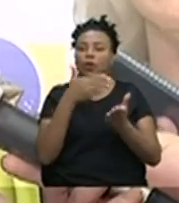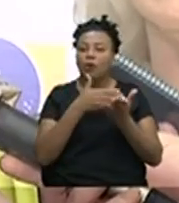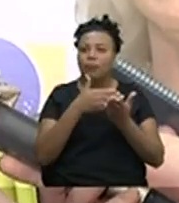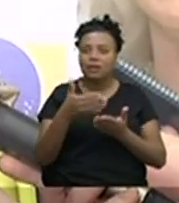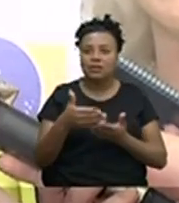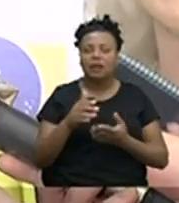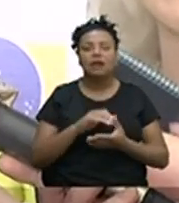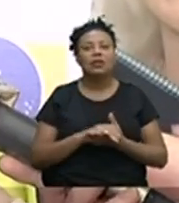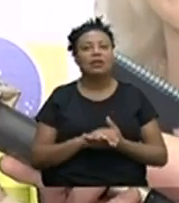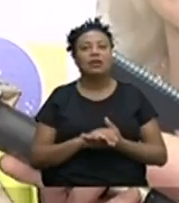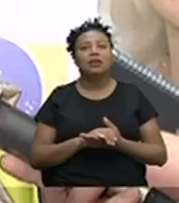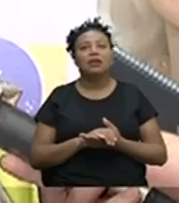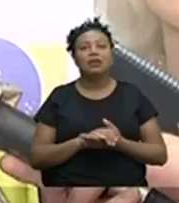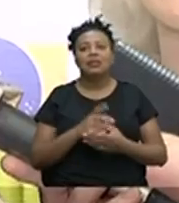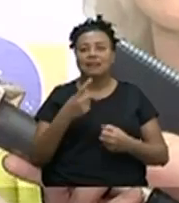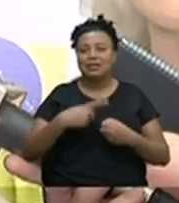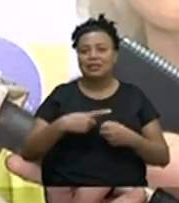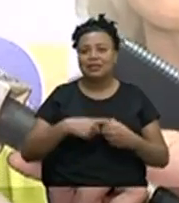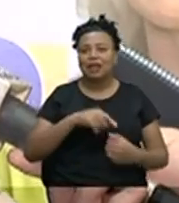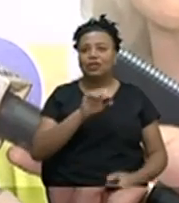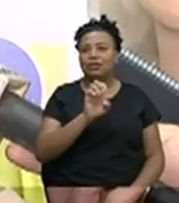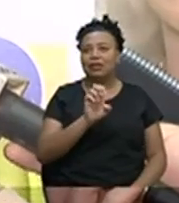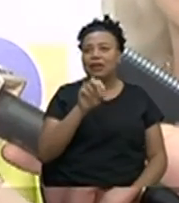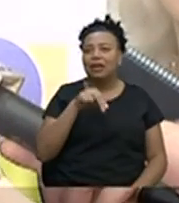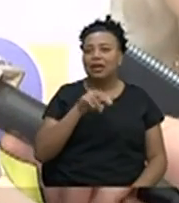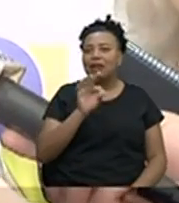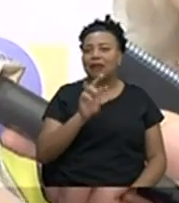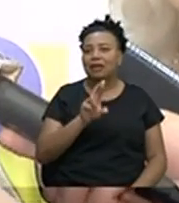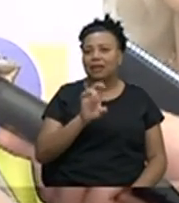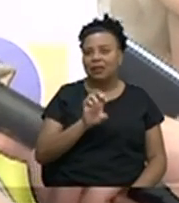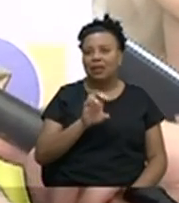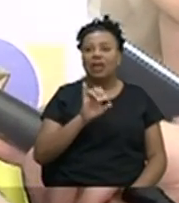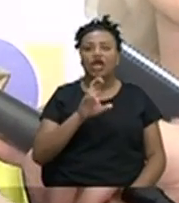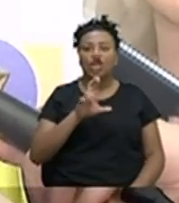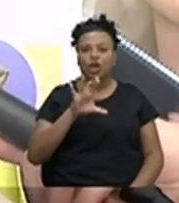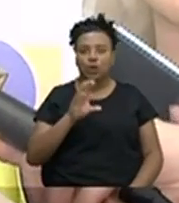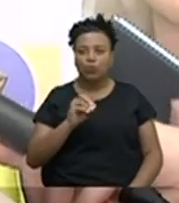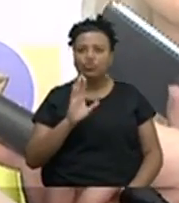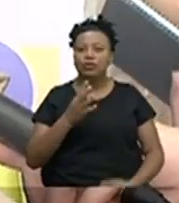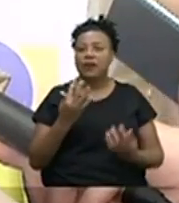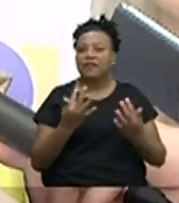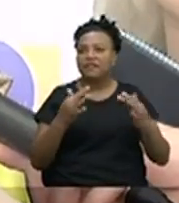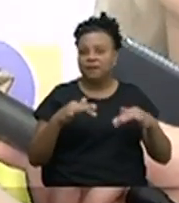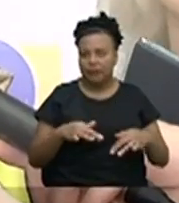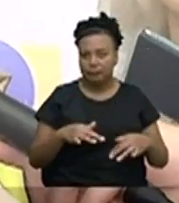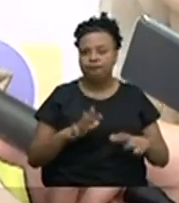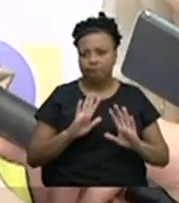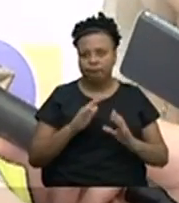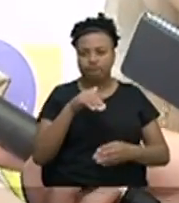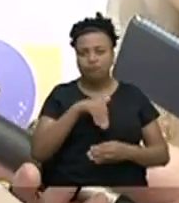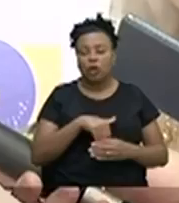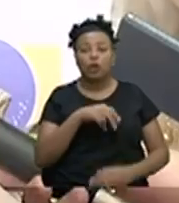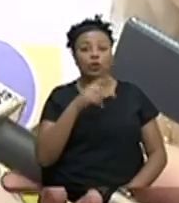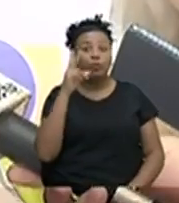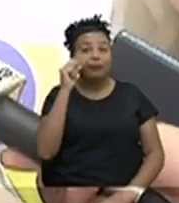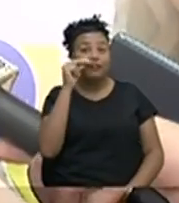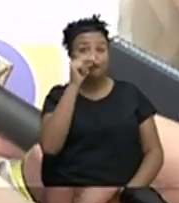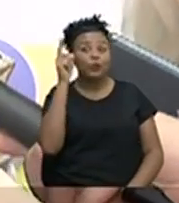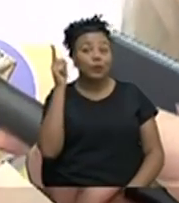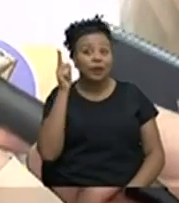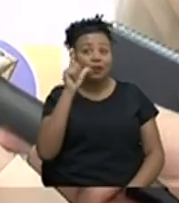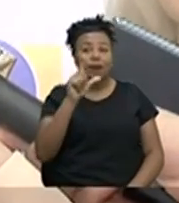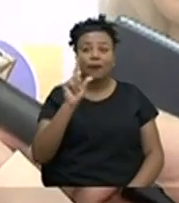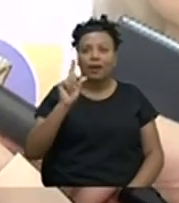por Entre Rios do Sul, que está encerrado e o prefeito eleito